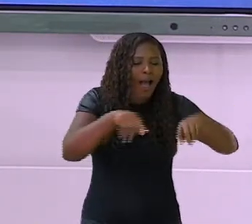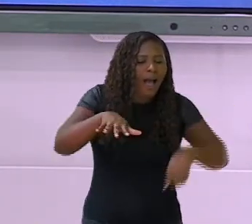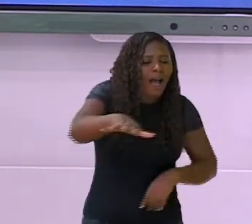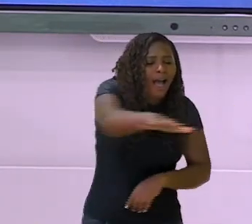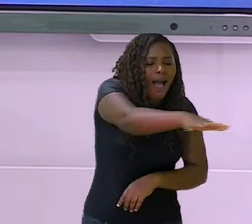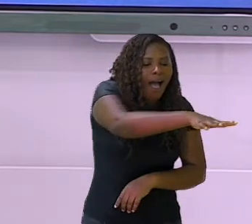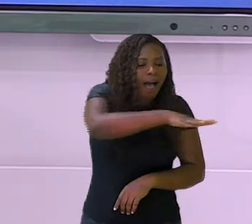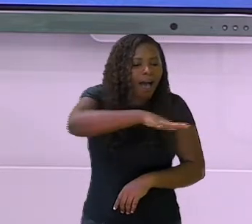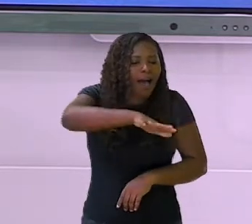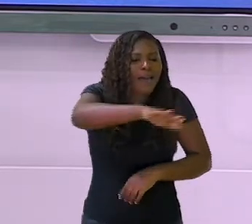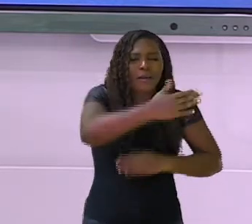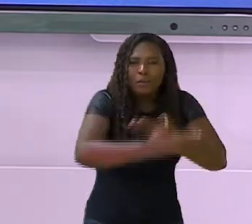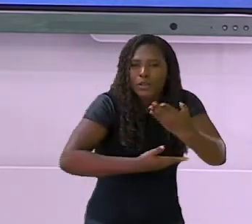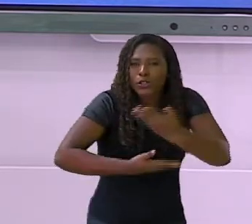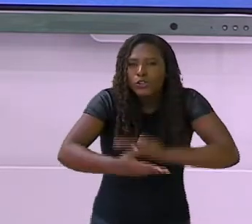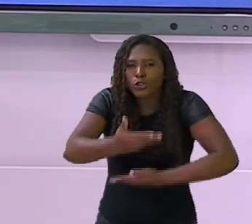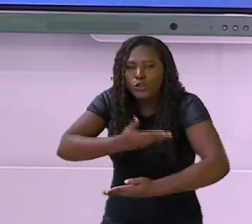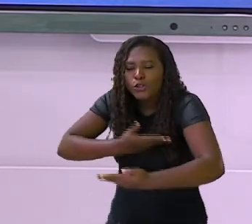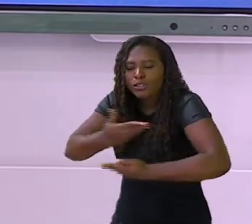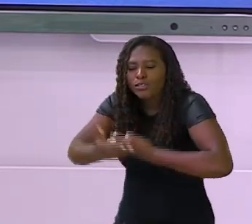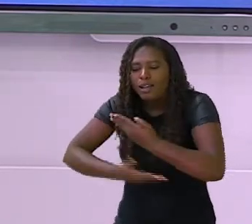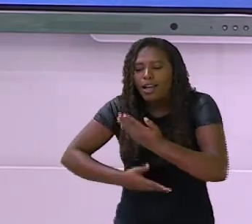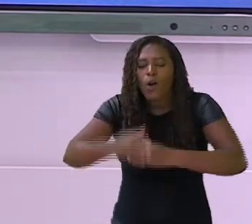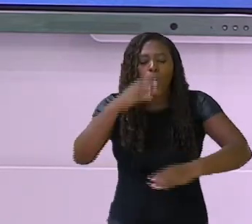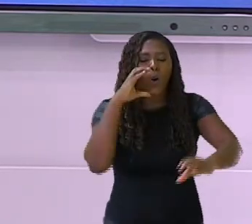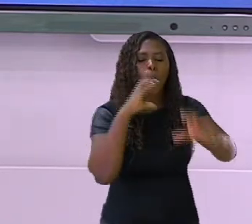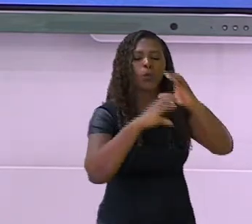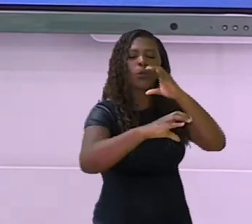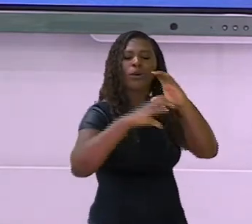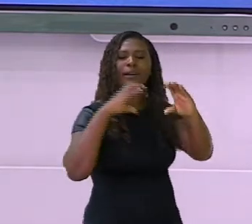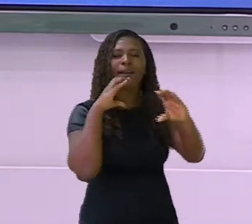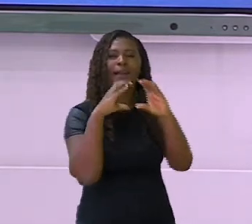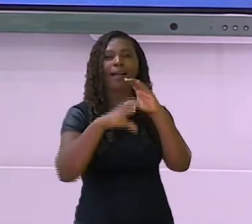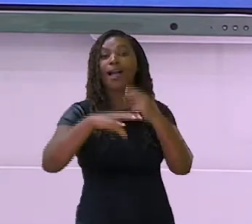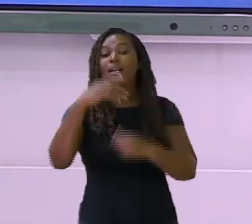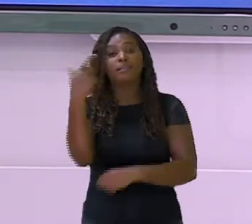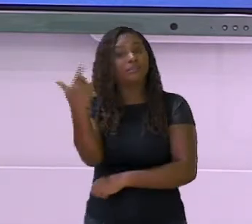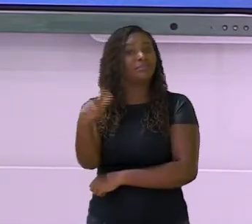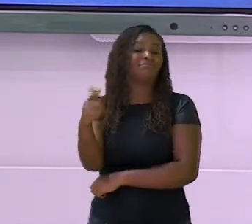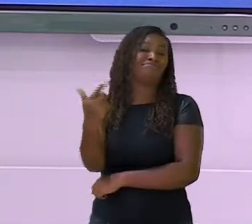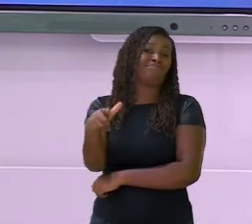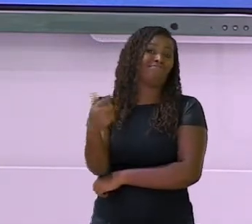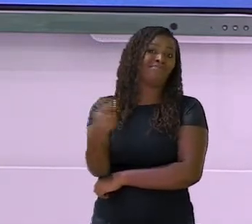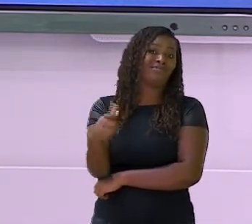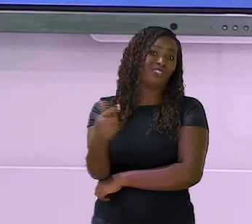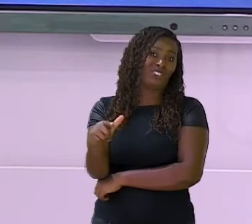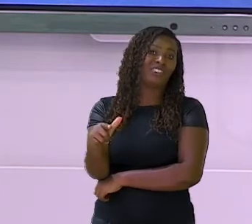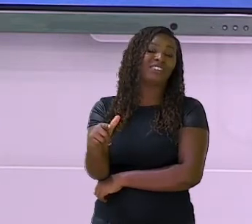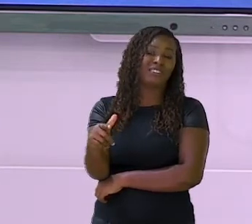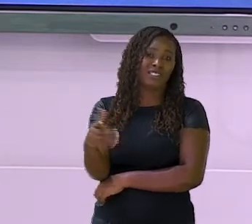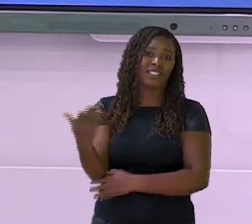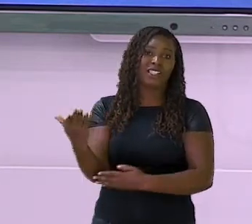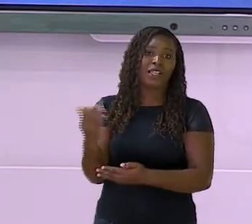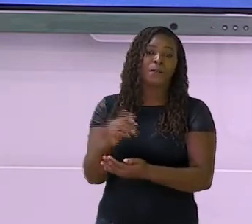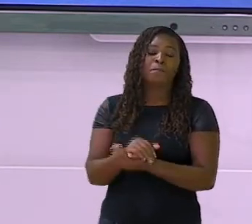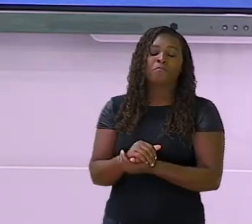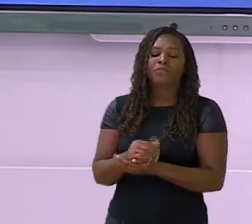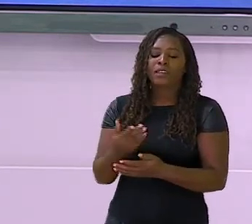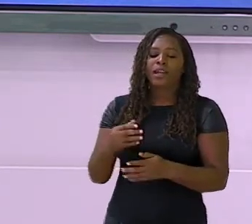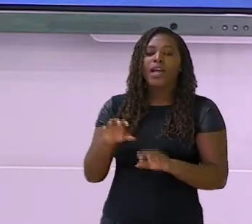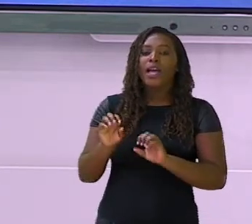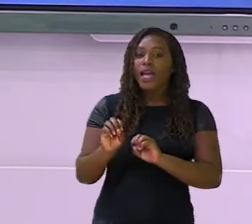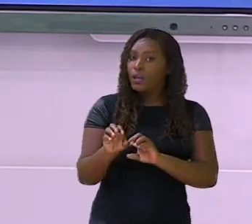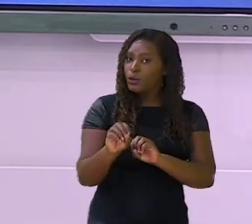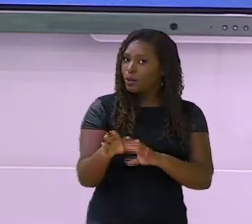aprender, socializar. Então, não existia escola para as crianças muito novinhas, não. Essa educação infantil que